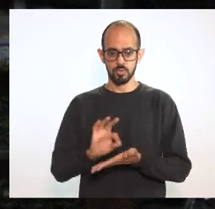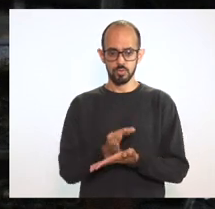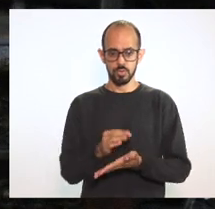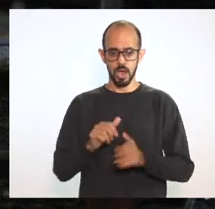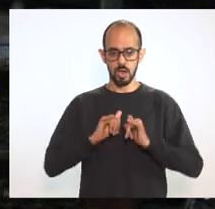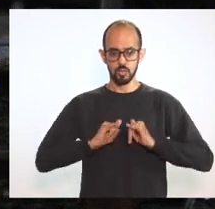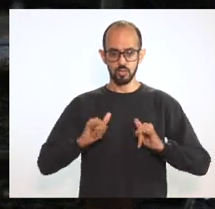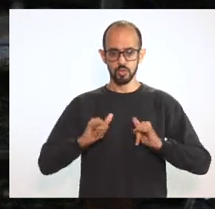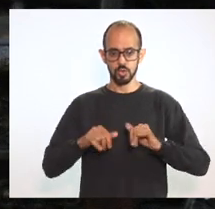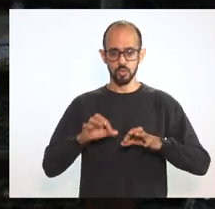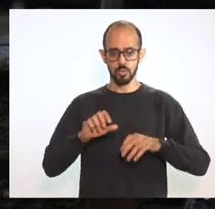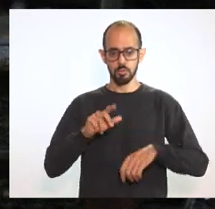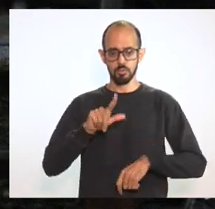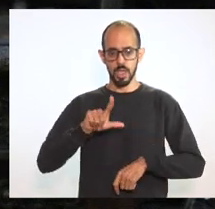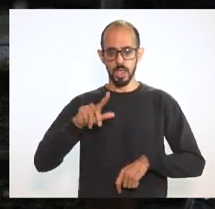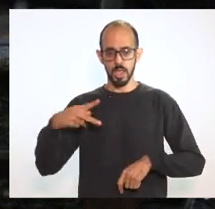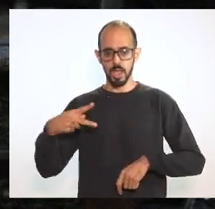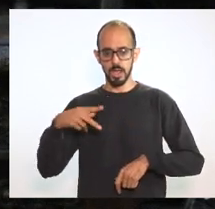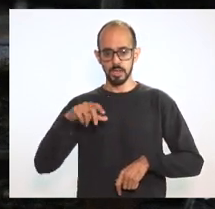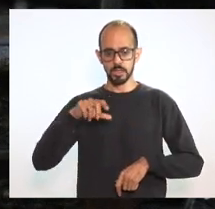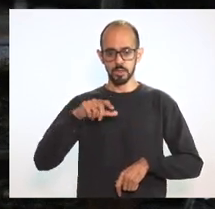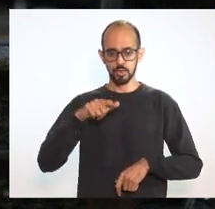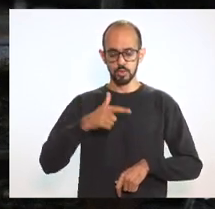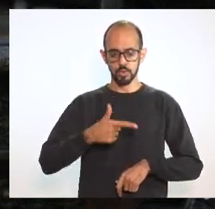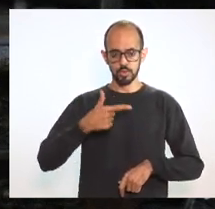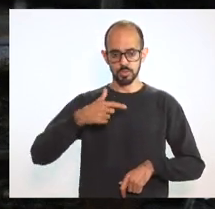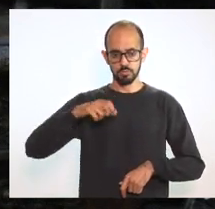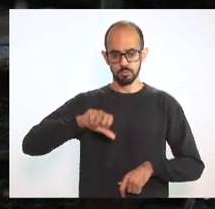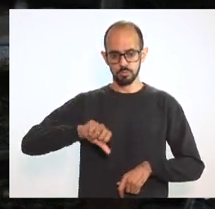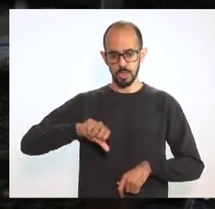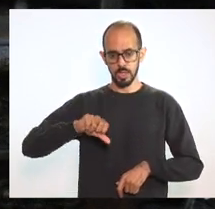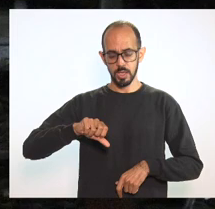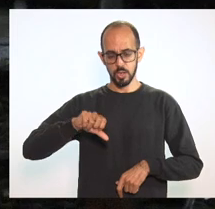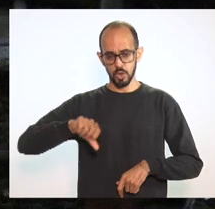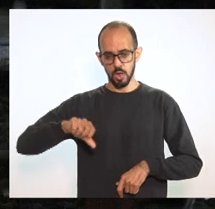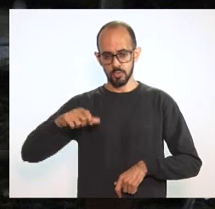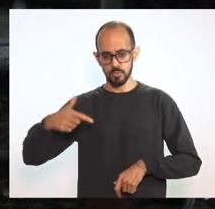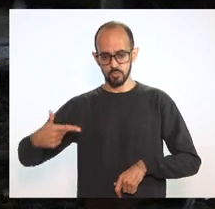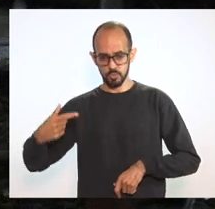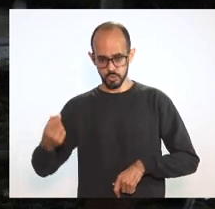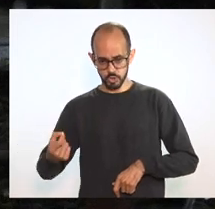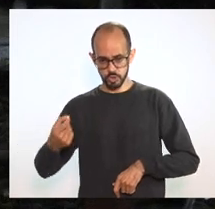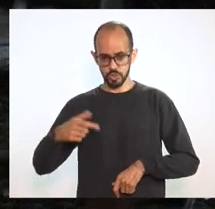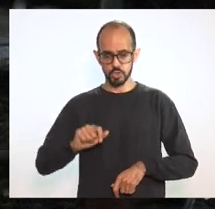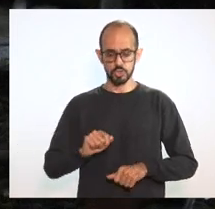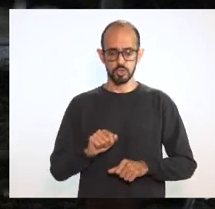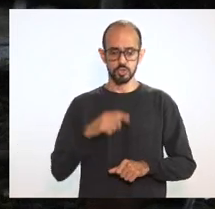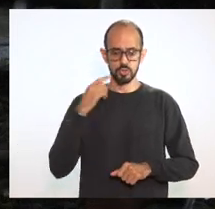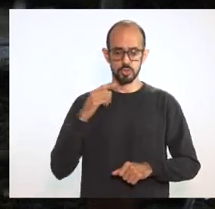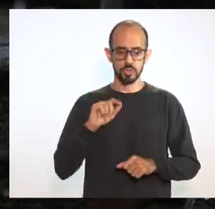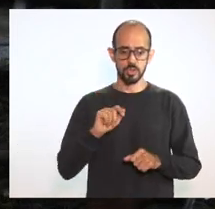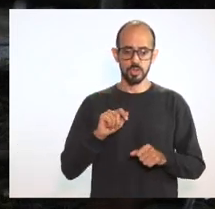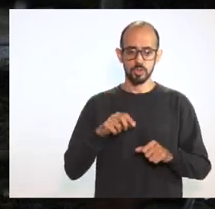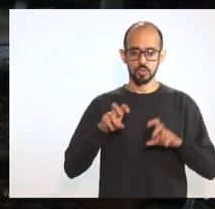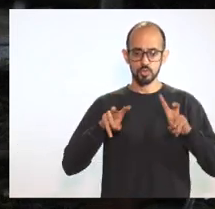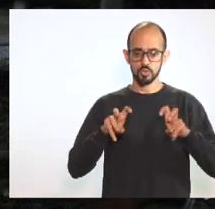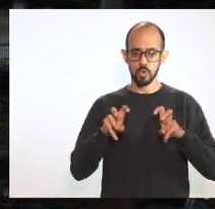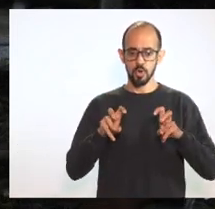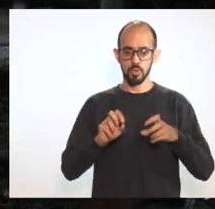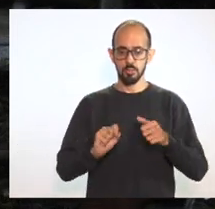Anuncio o projeto de lei 2896 de 2020, de autoria dos deputados Rodrigo Amorim e Tiago Pampulha, que dispõe sobre a